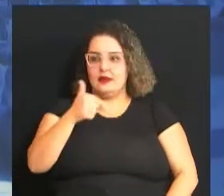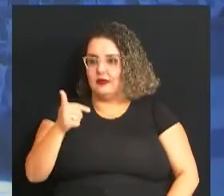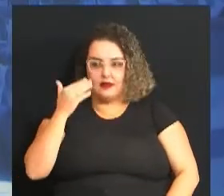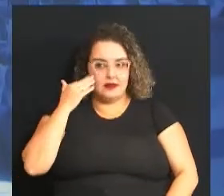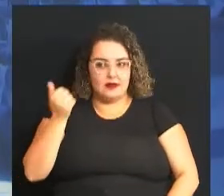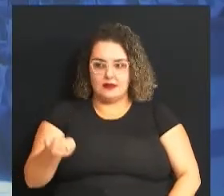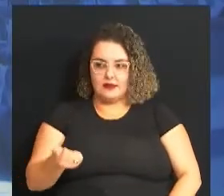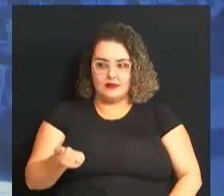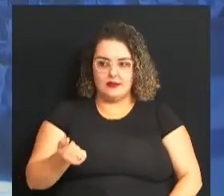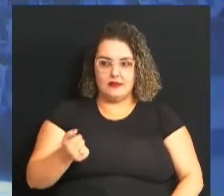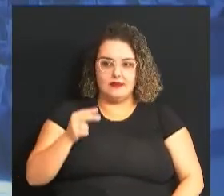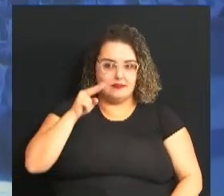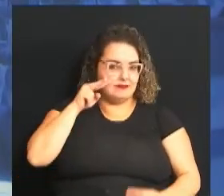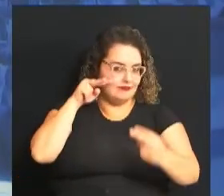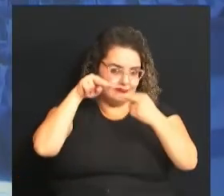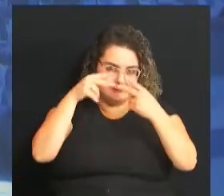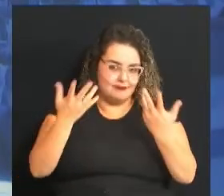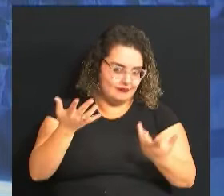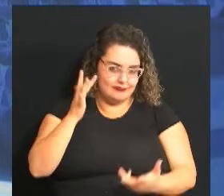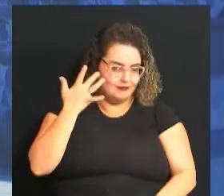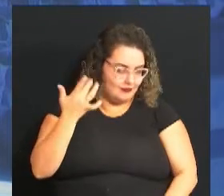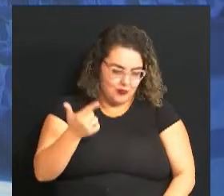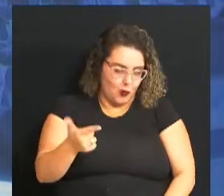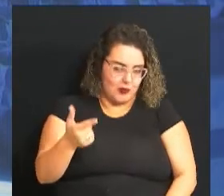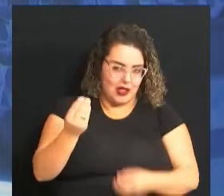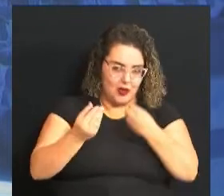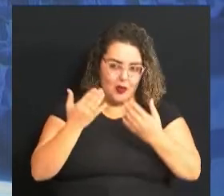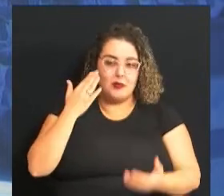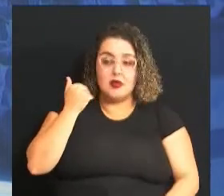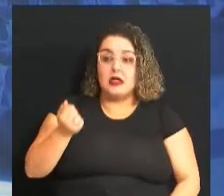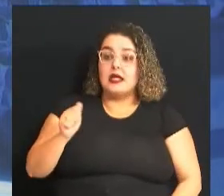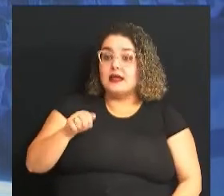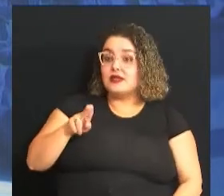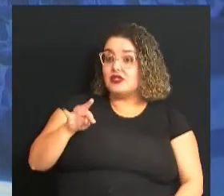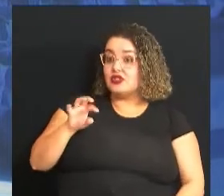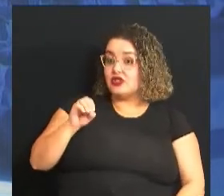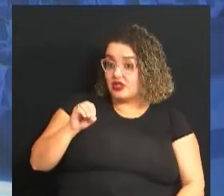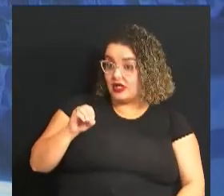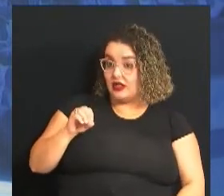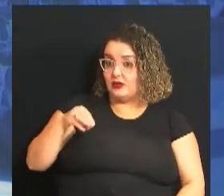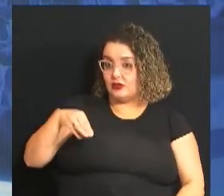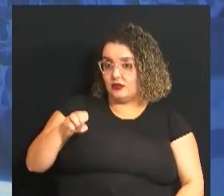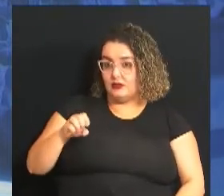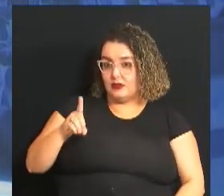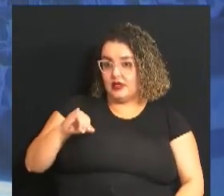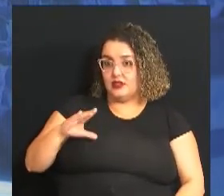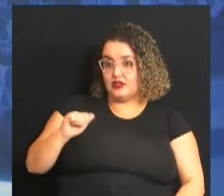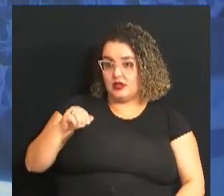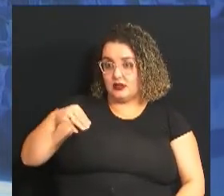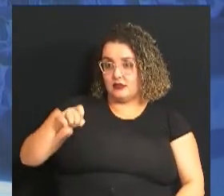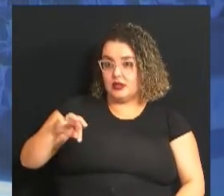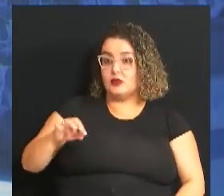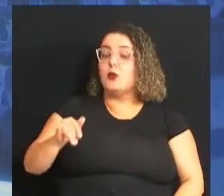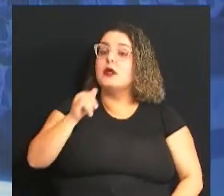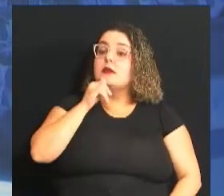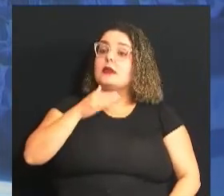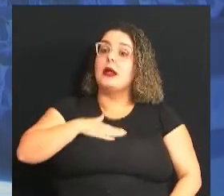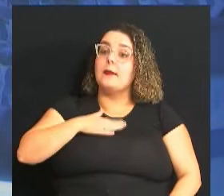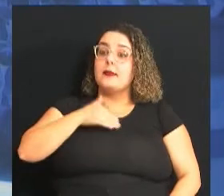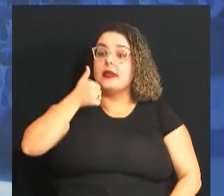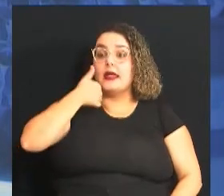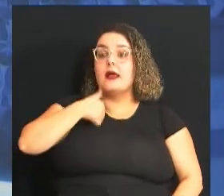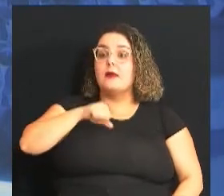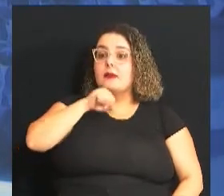no olhinho da pessoa. E falando ainda de automedicamento, eu vou pegar um exemplo da minha mãe. Às vezes a gente está lá com o